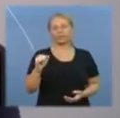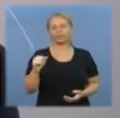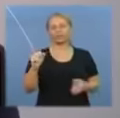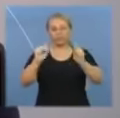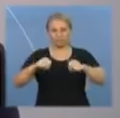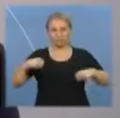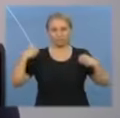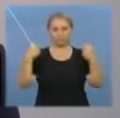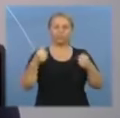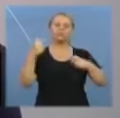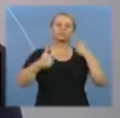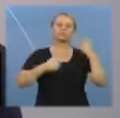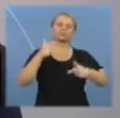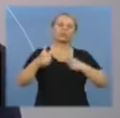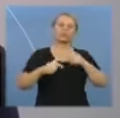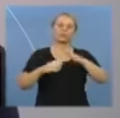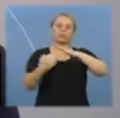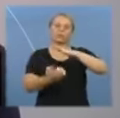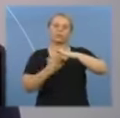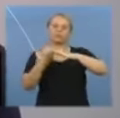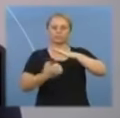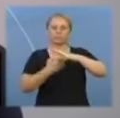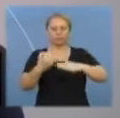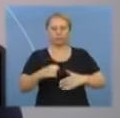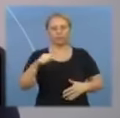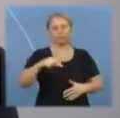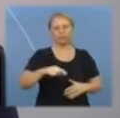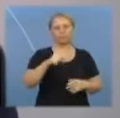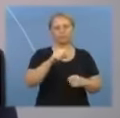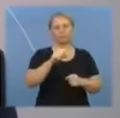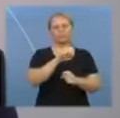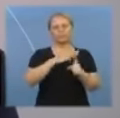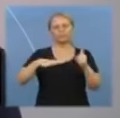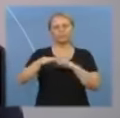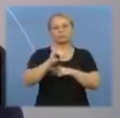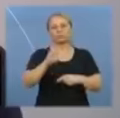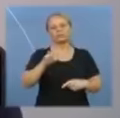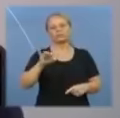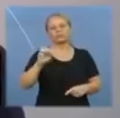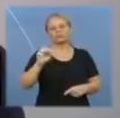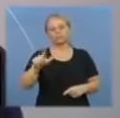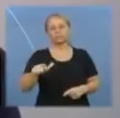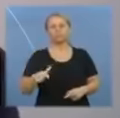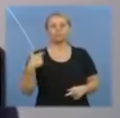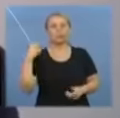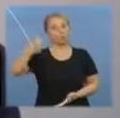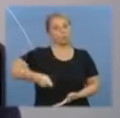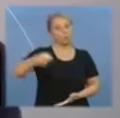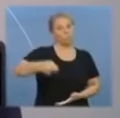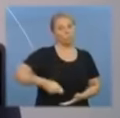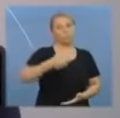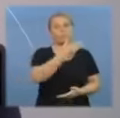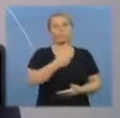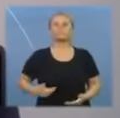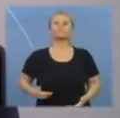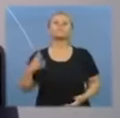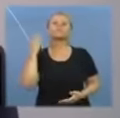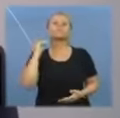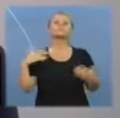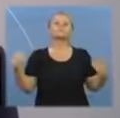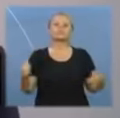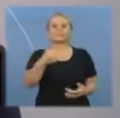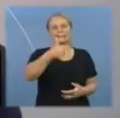trabalho dos empresários, da sociedade civil organizada da nossa cidade de Mossoró. Eu quero cobrar ao governo do estado os 10 leitos de UTI que